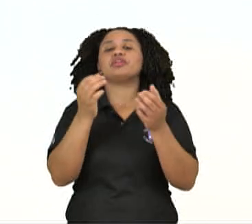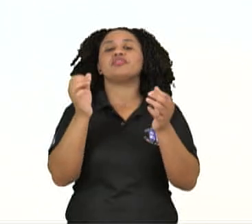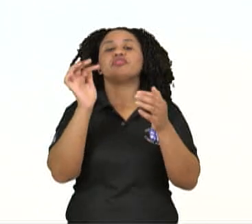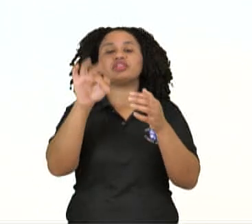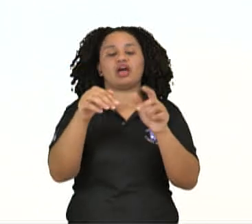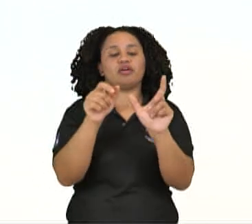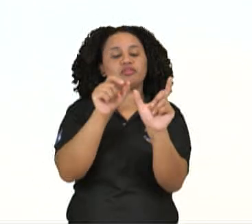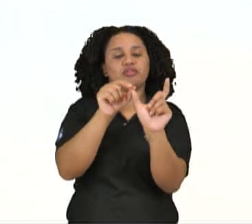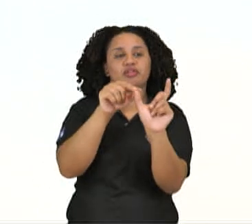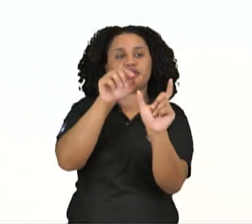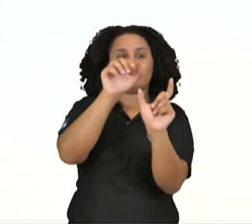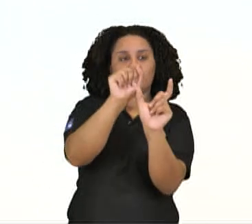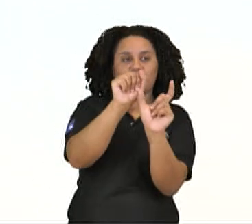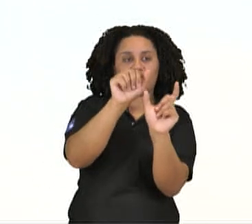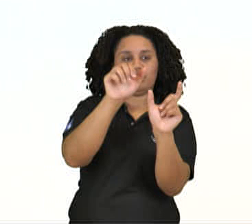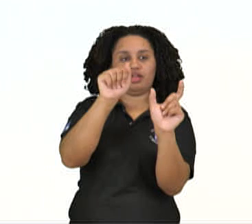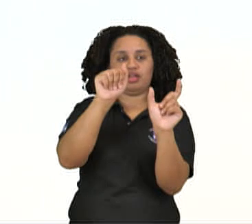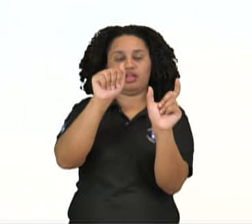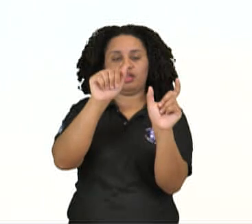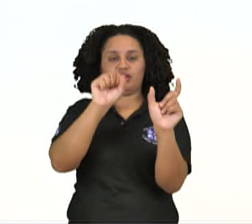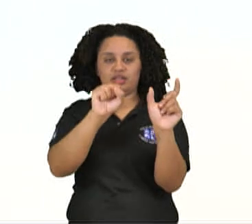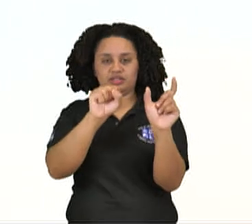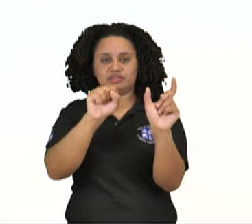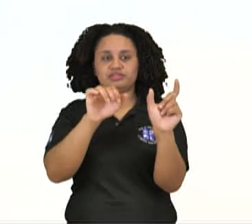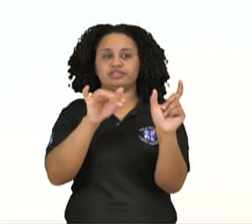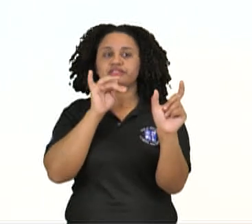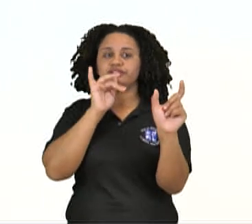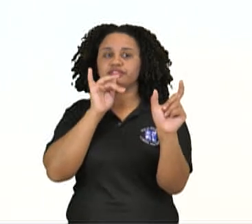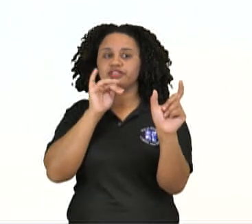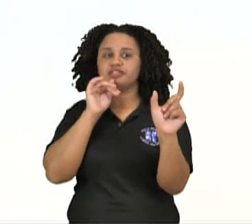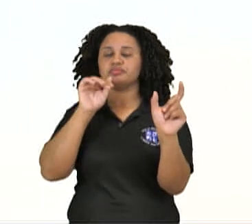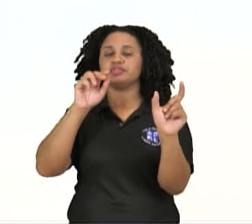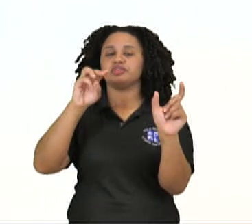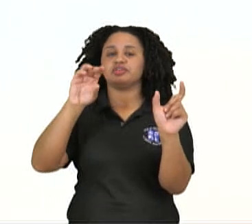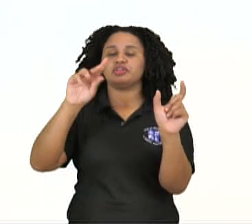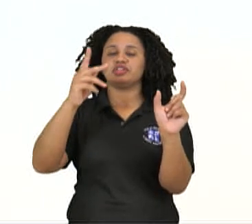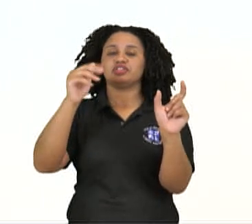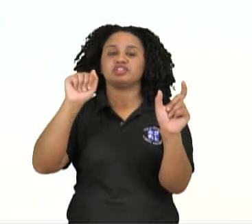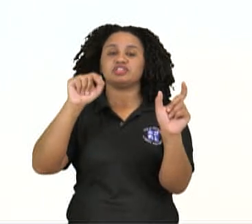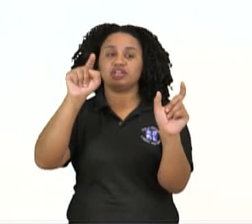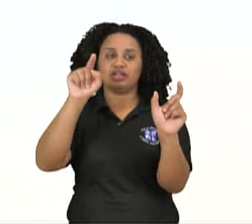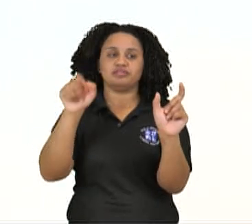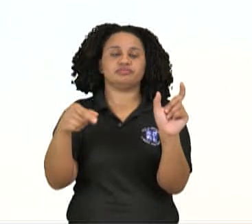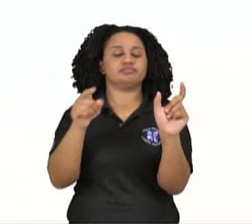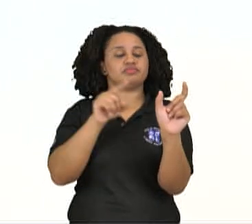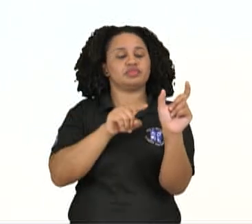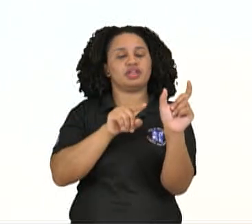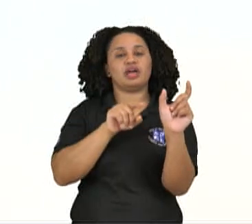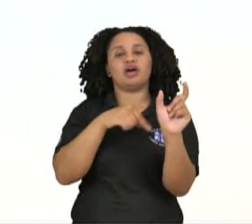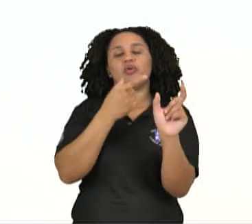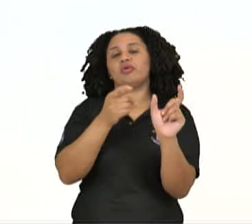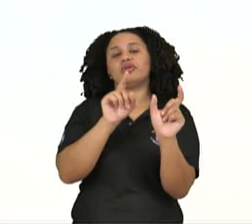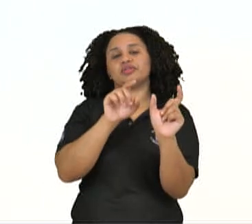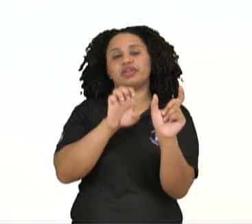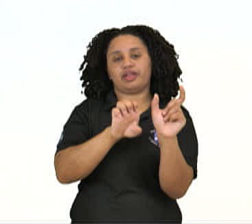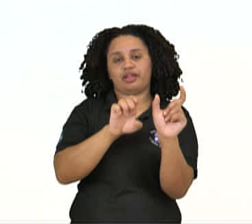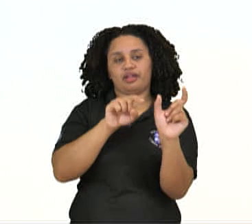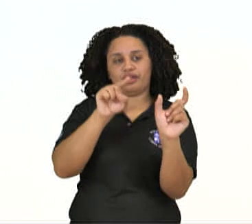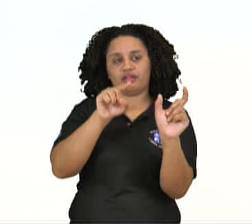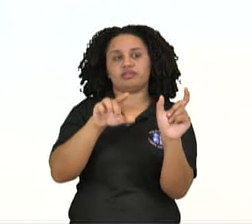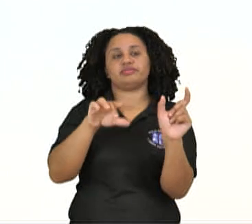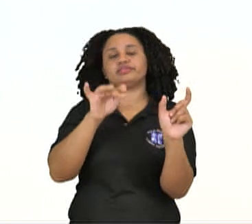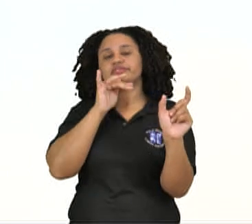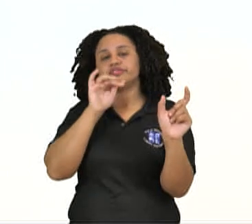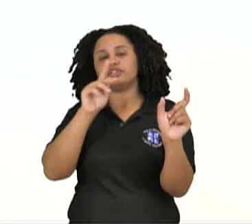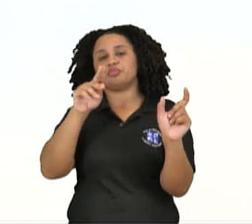ou as, por exemplo, chá, má, né, na palavra pé, vê, e o na